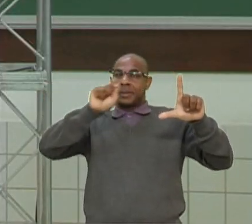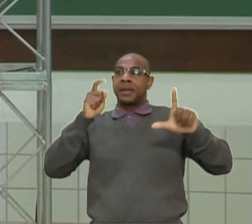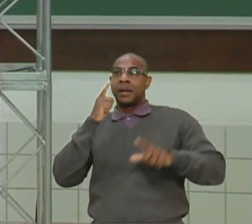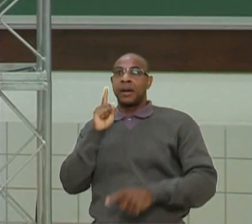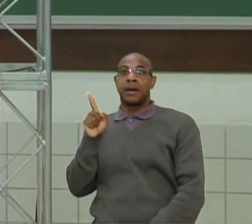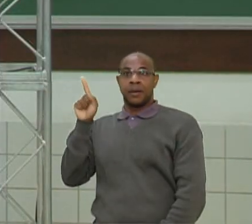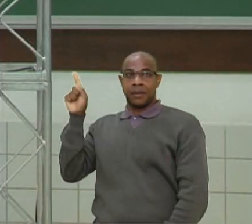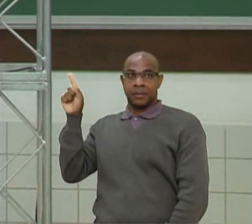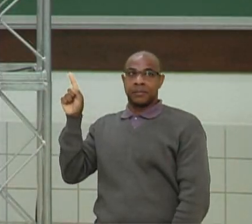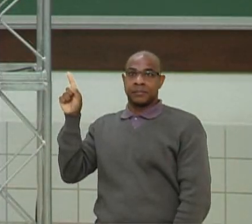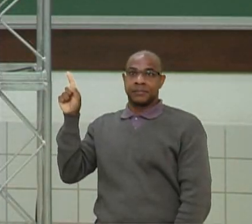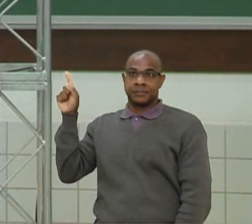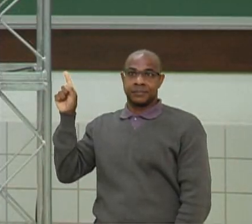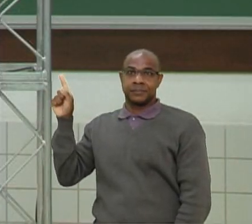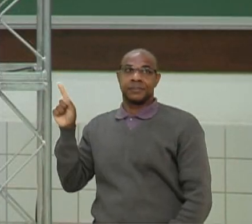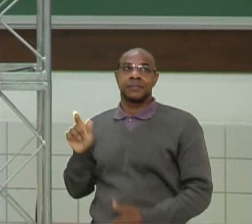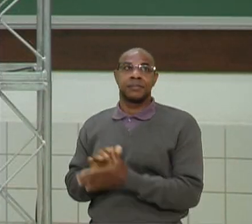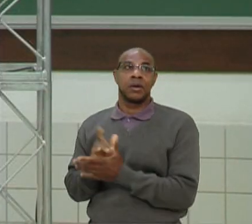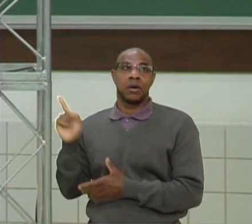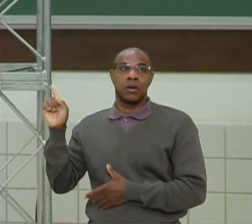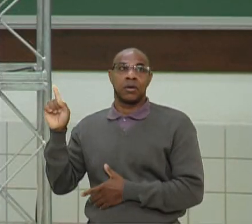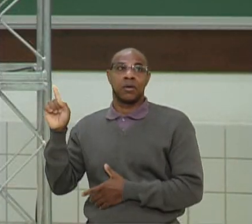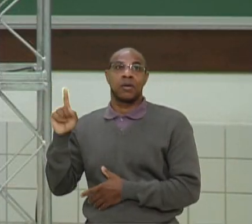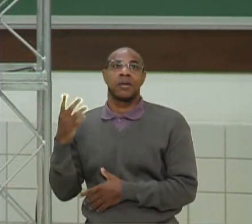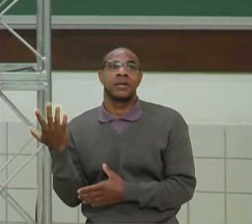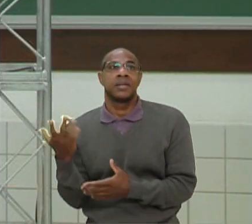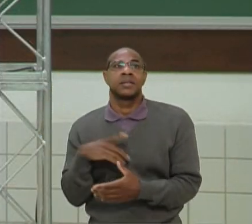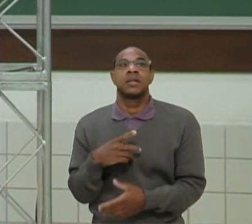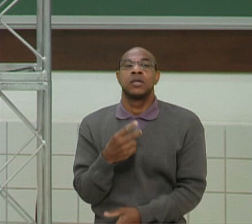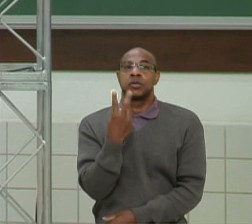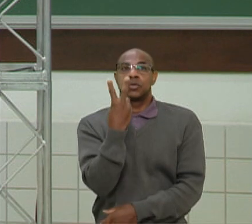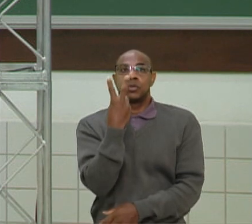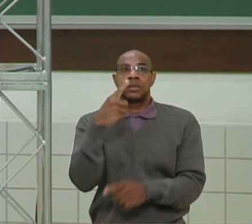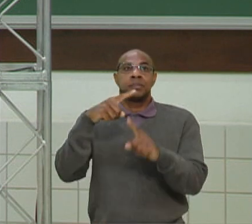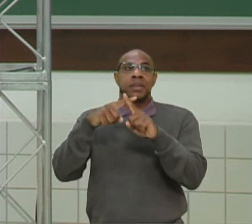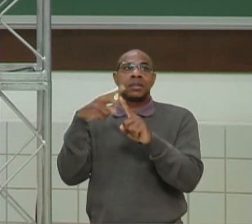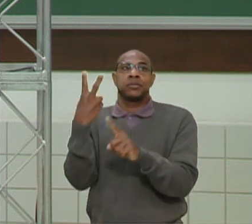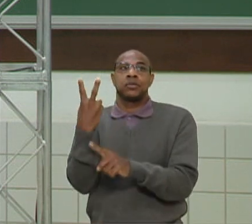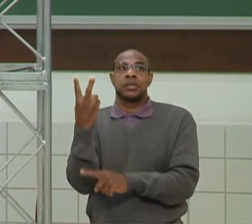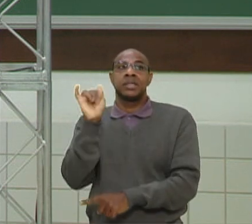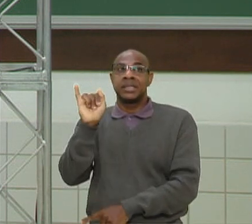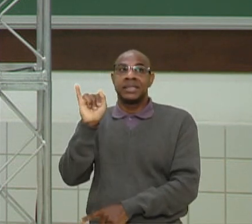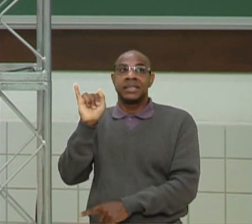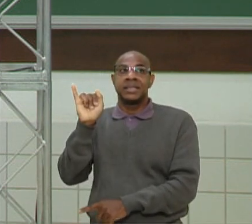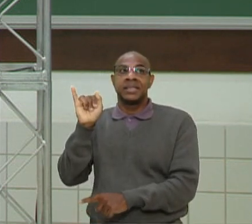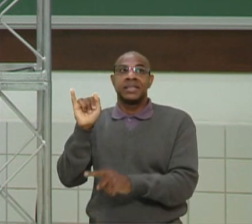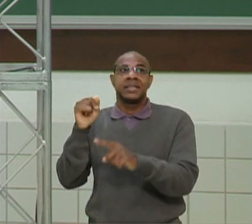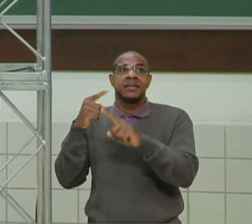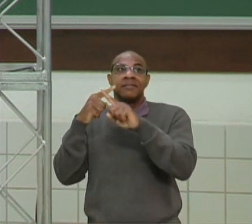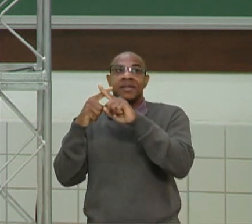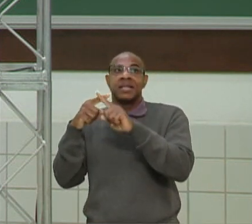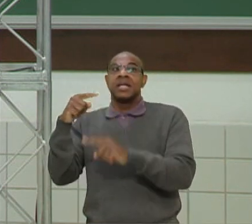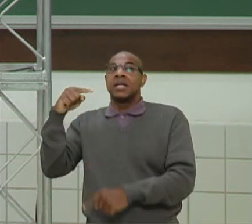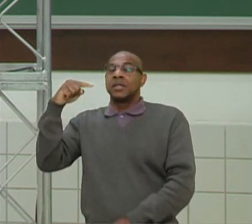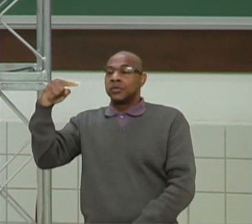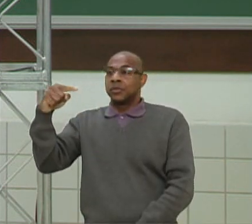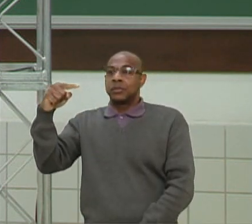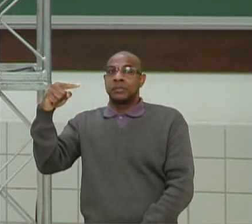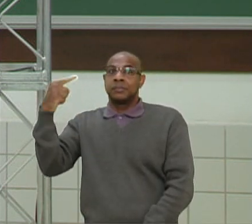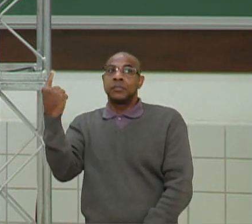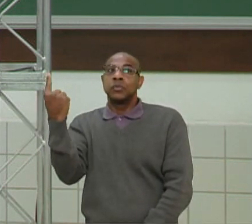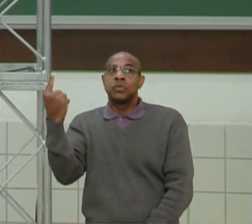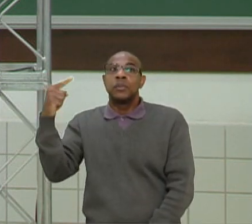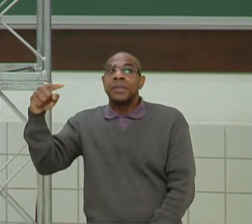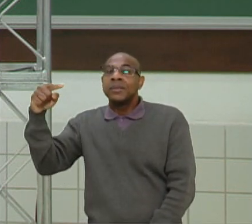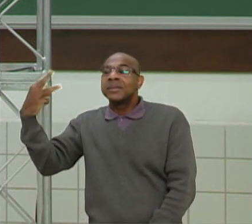Então, olhando aqui, gente, ó, tem aqui a operação 2 mais 2i, menos 1 menos 3i.